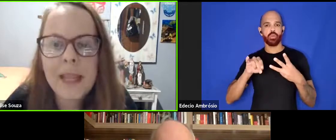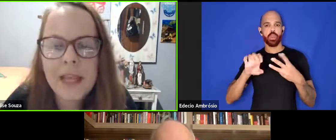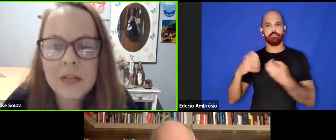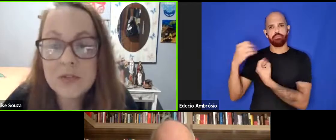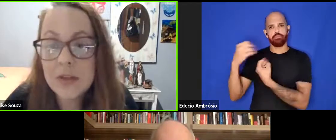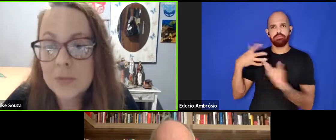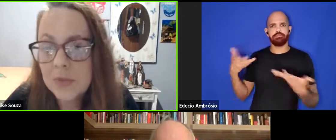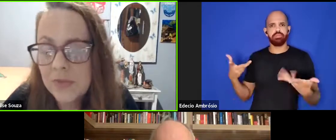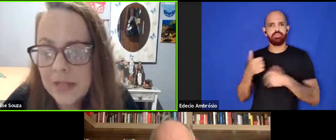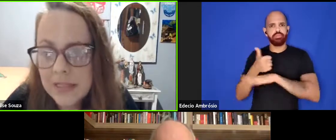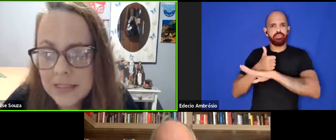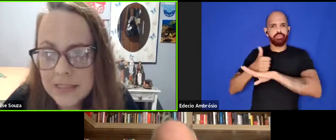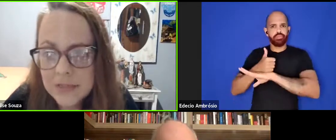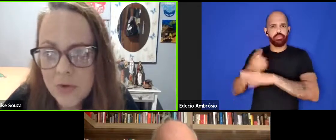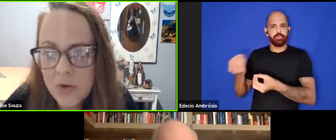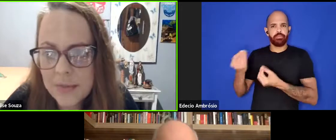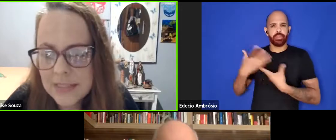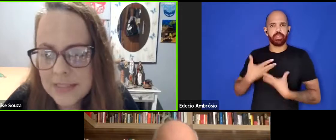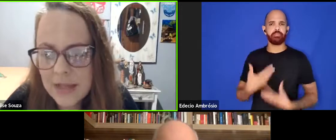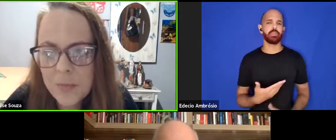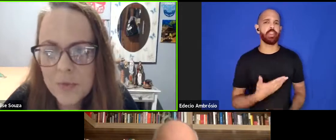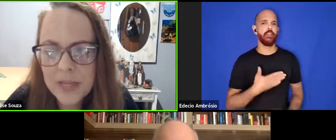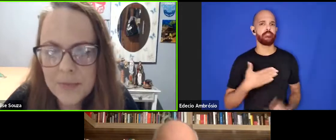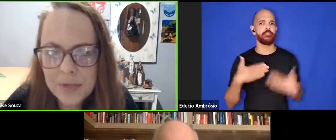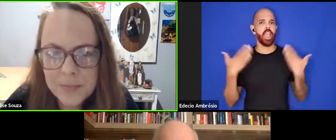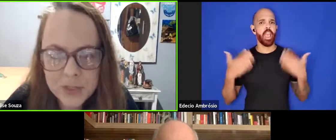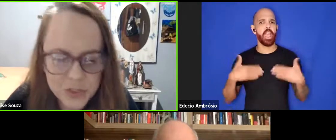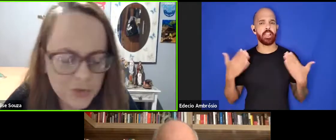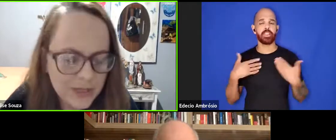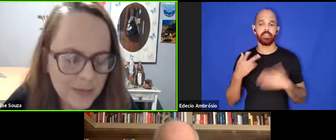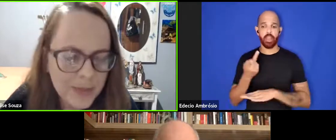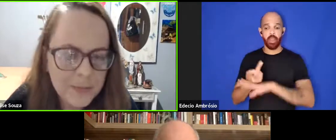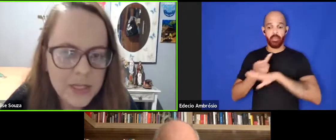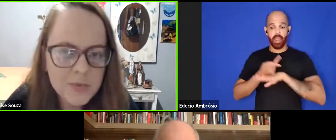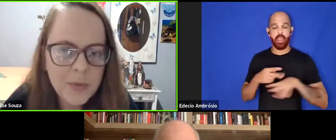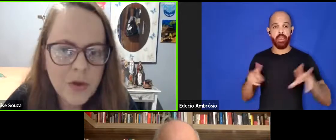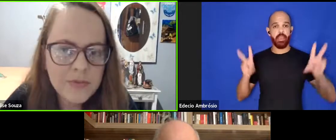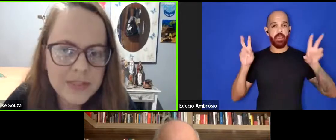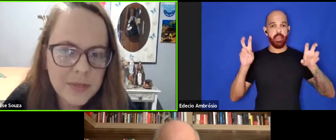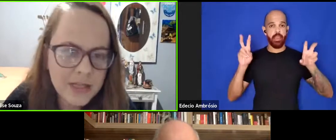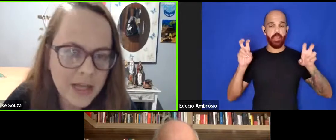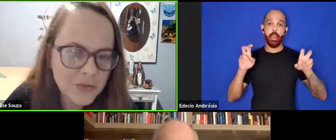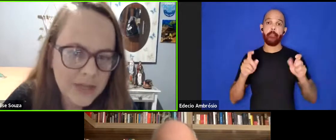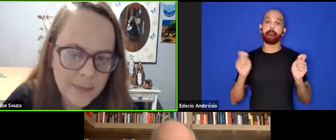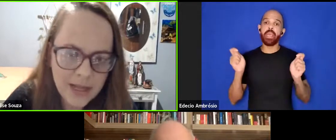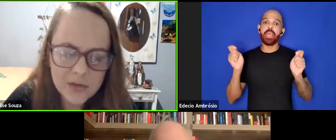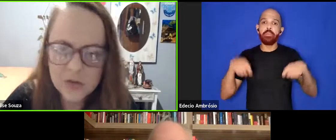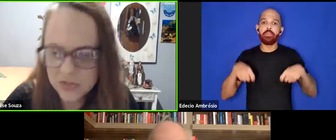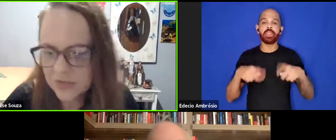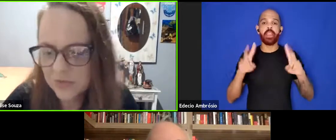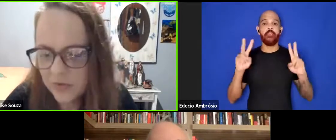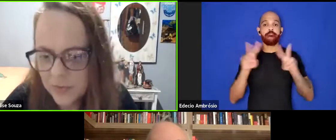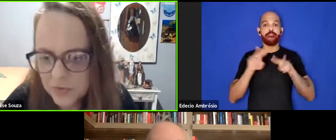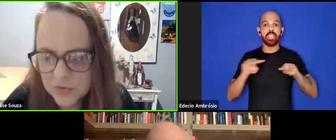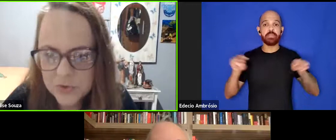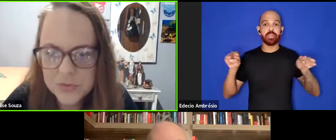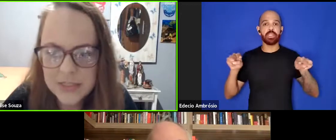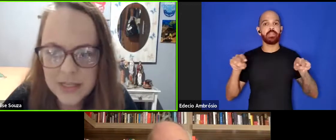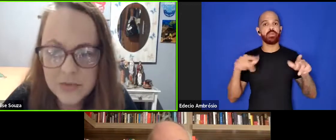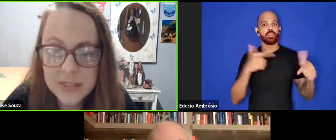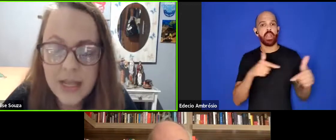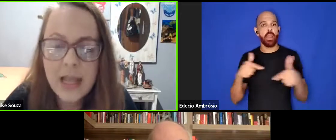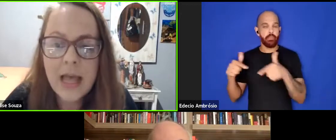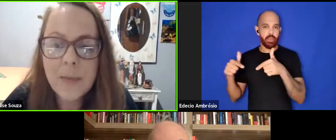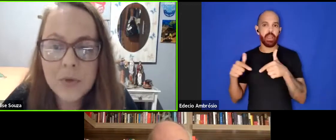proporcionaram. Nós ficamos muito felizes com a menção, porque ela permitiu, né, ela permite uma maior visibilidade do trabalho que nós desenvolvemos nos